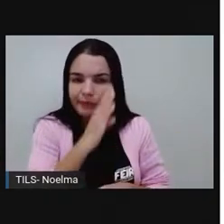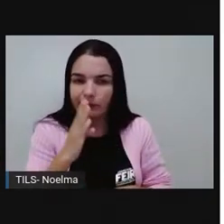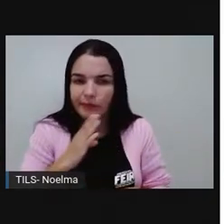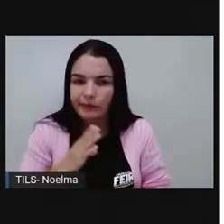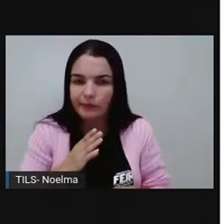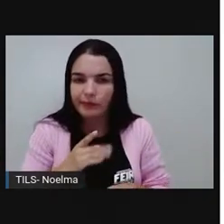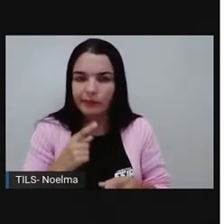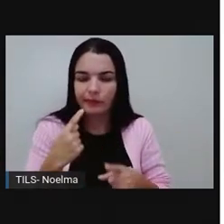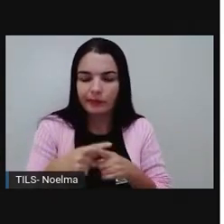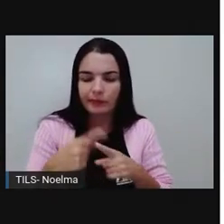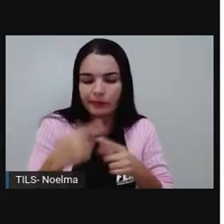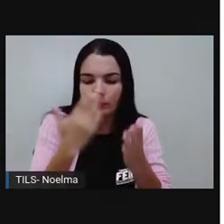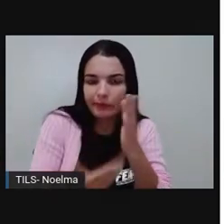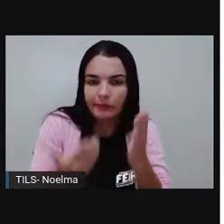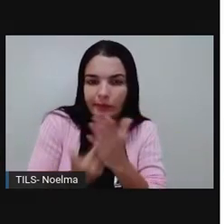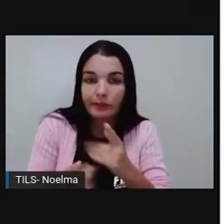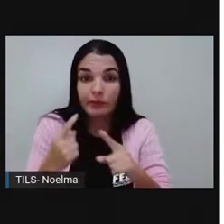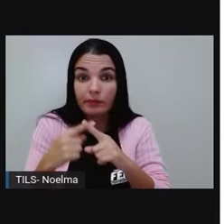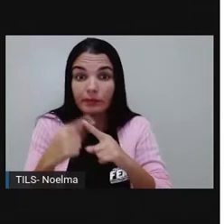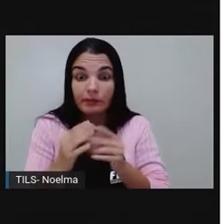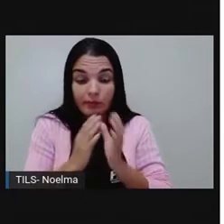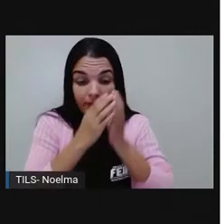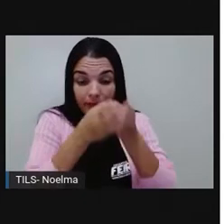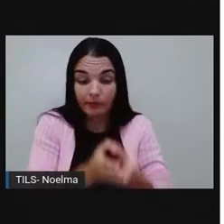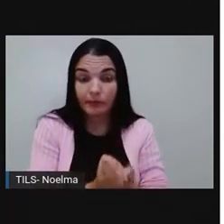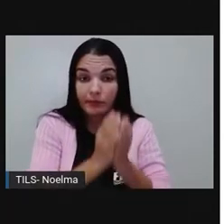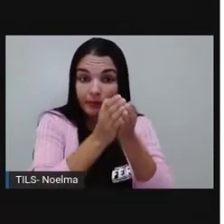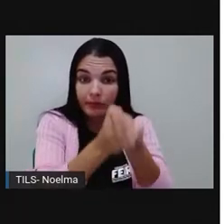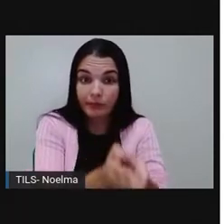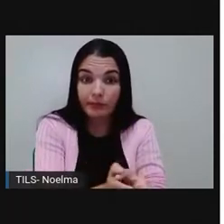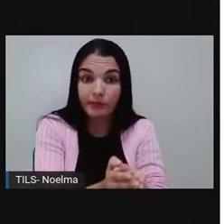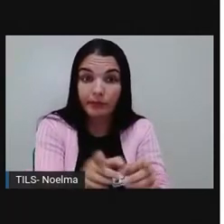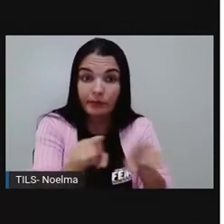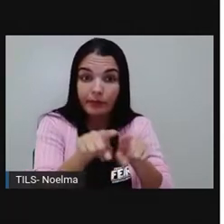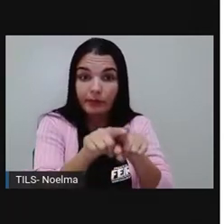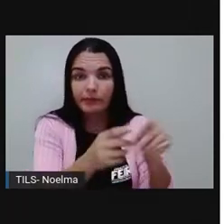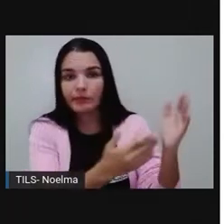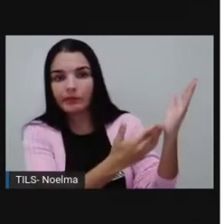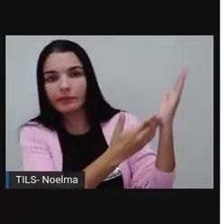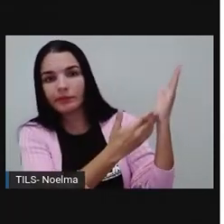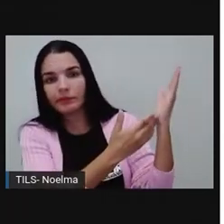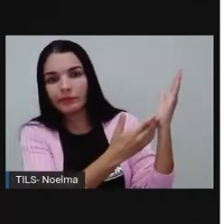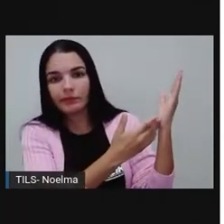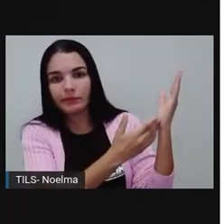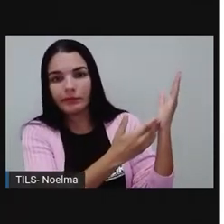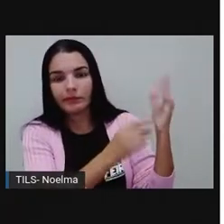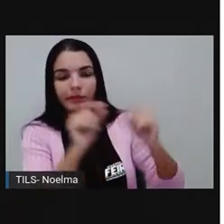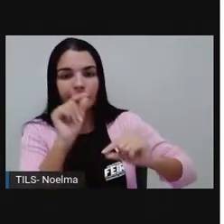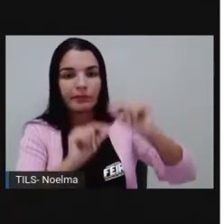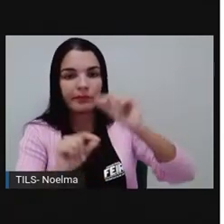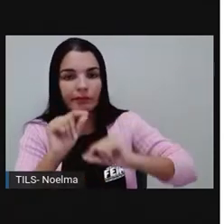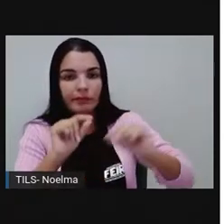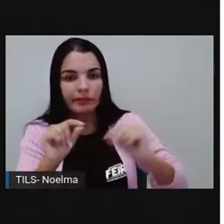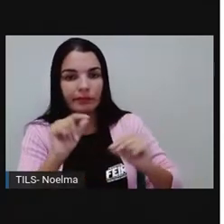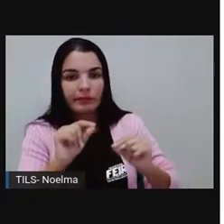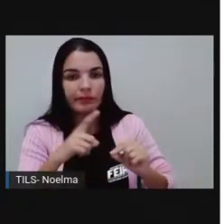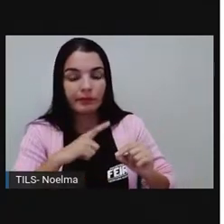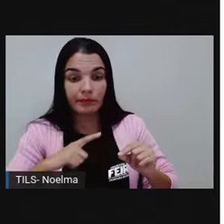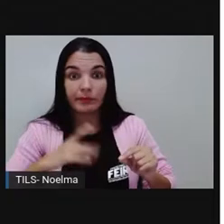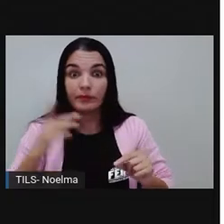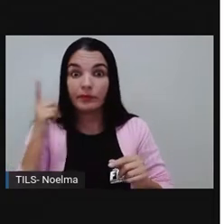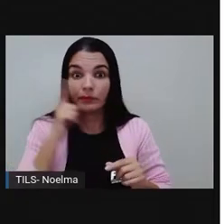água abaixo graças às caravelas. Foram através dela que Portugal conseguiu atravessar o Oceano